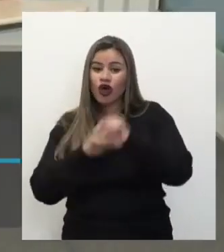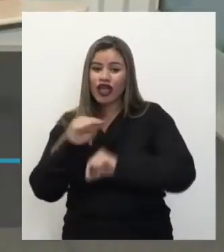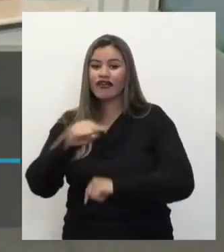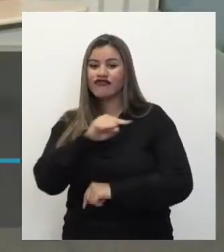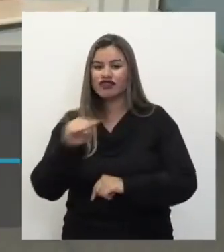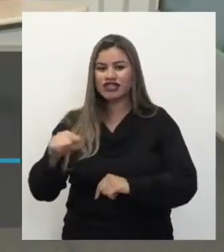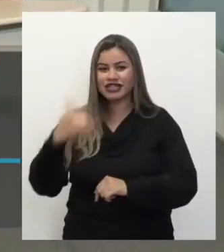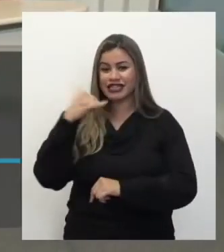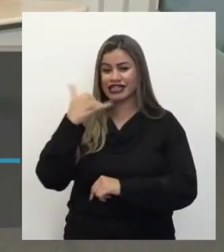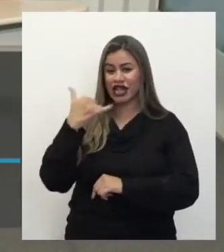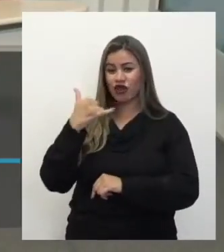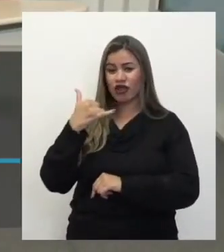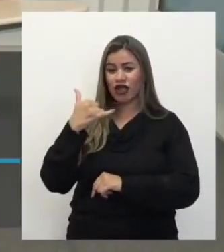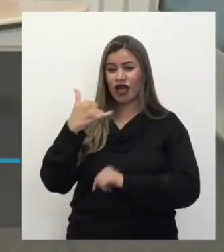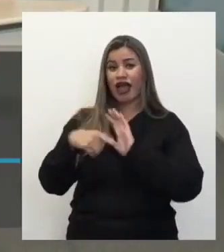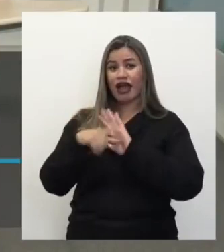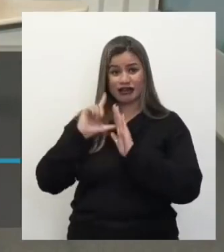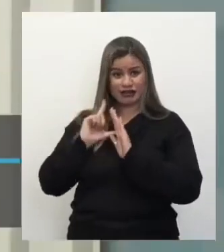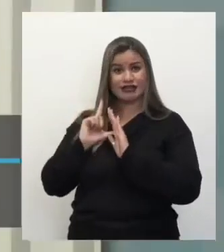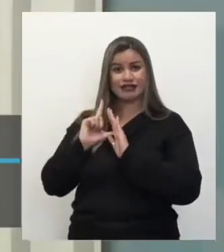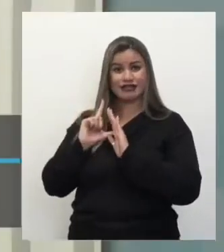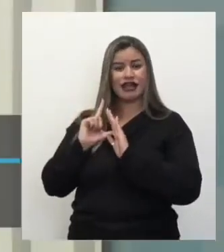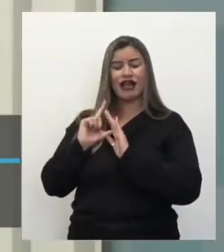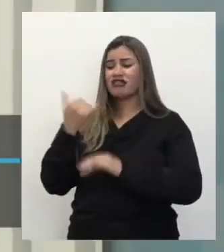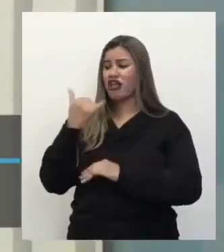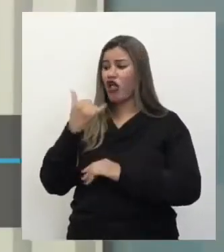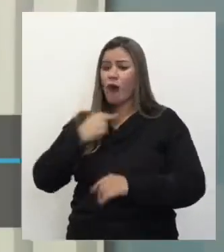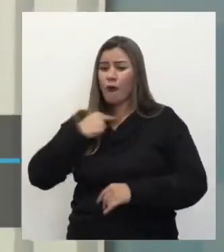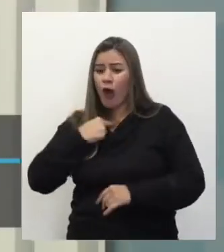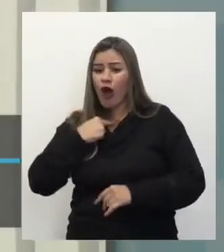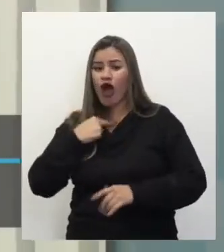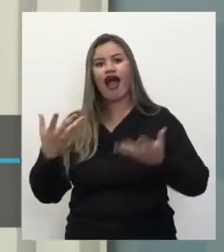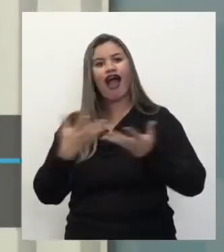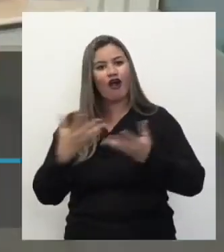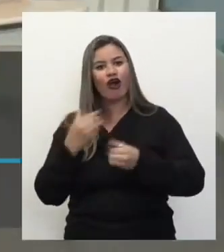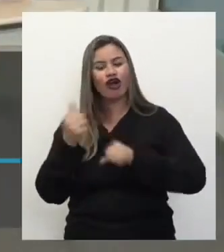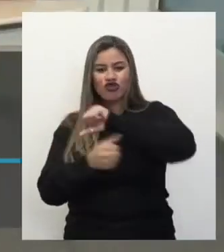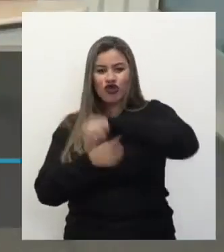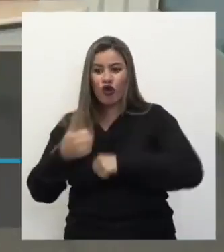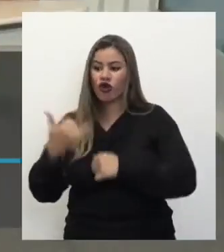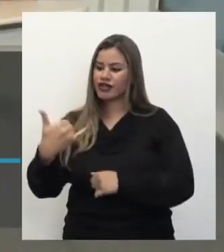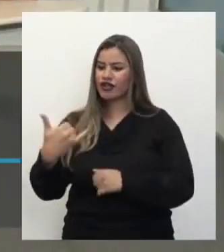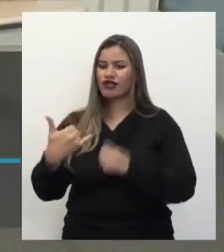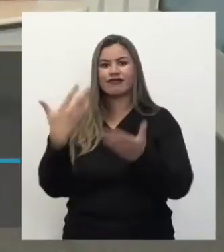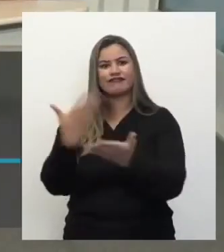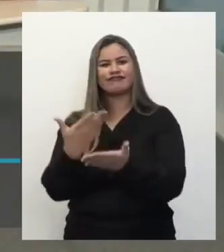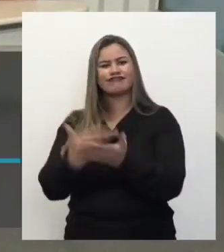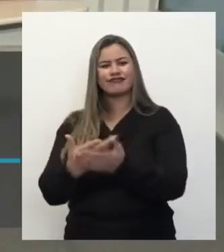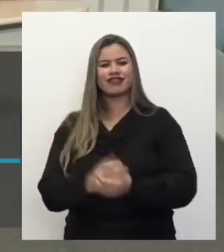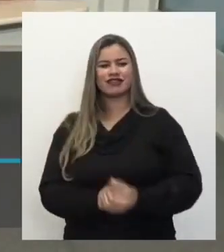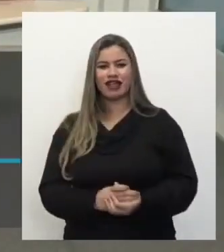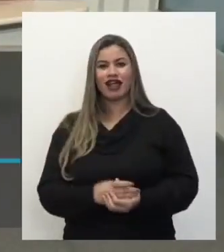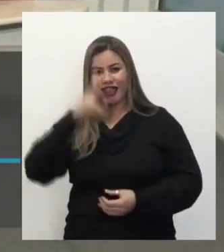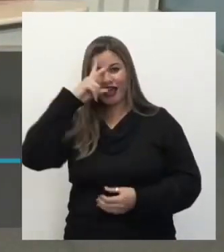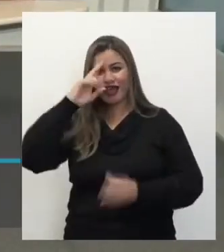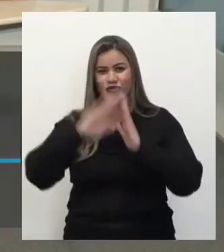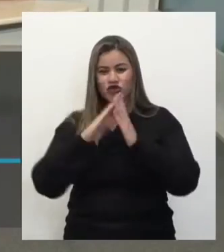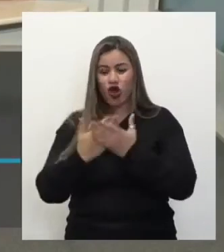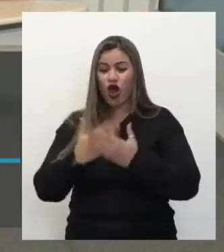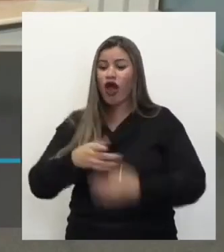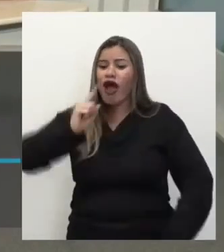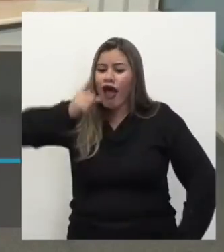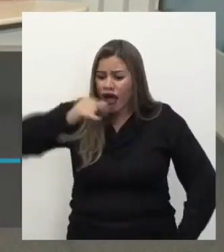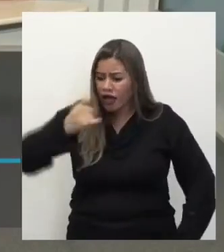sempre no celular, isso. Agora eu entrei no celular. Verdade, entramos, verdade. Estamos lá Olha, dentro. Ele ficava na aula lá, mexendo no celular. E eu chamando a atenção.